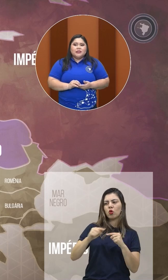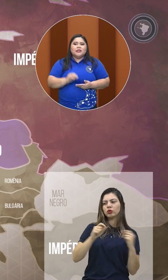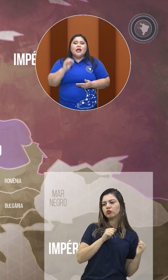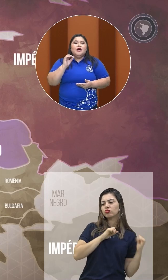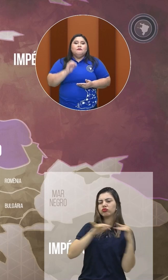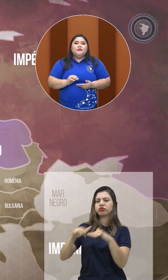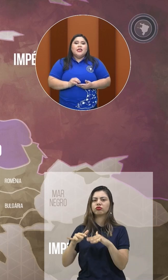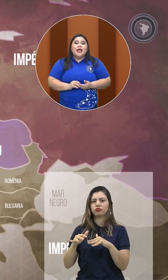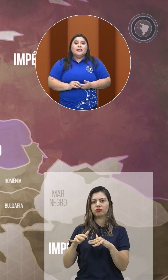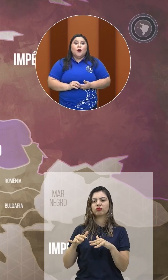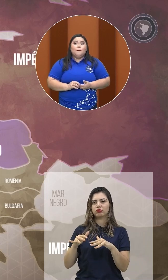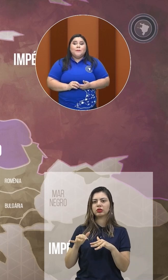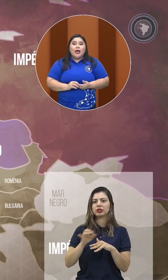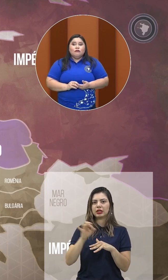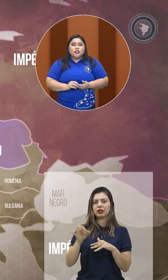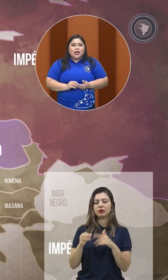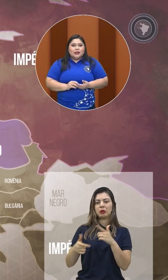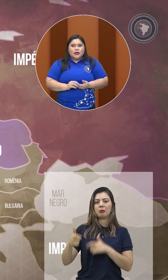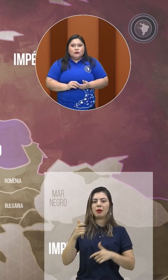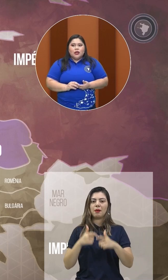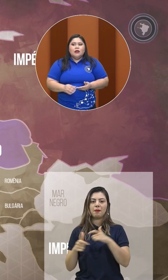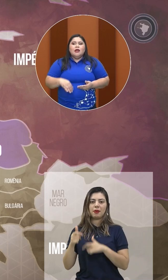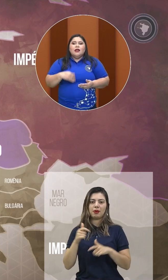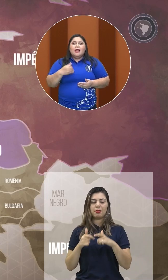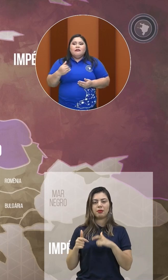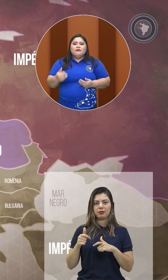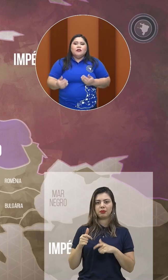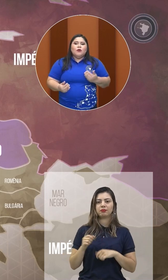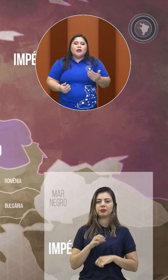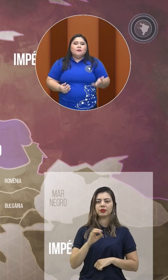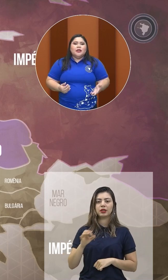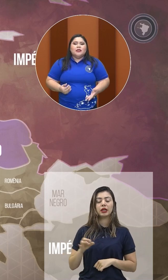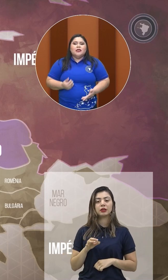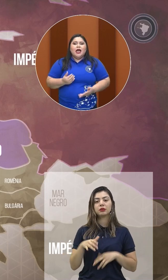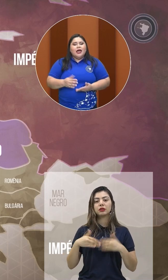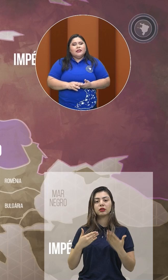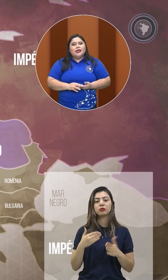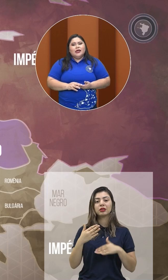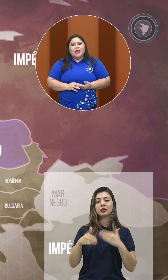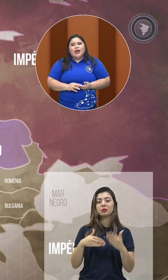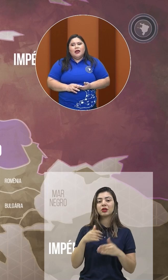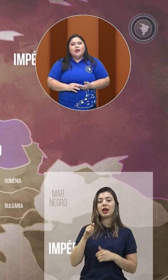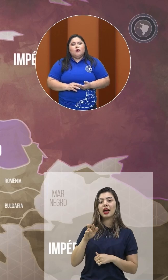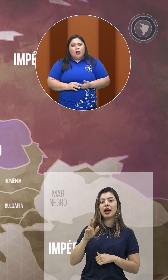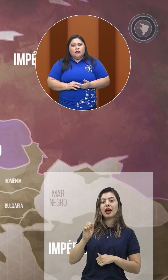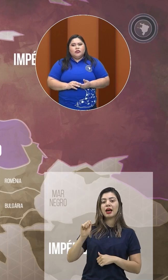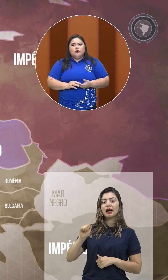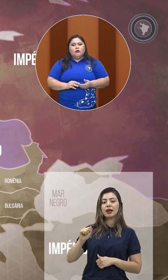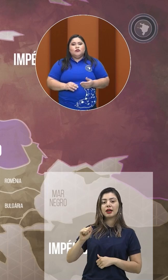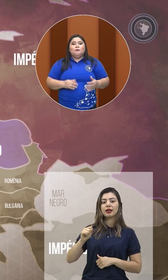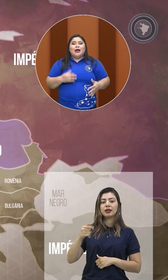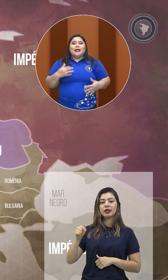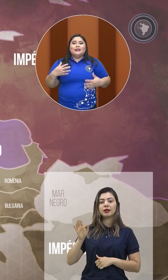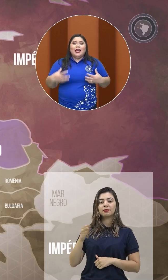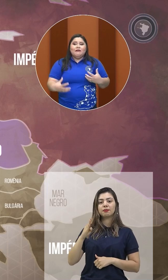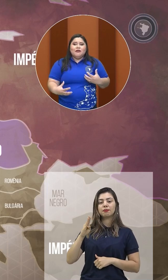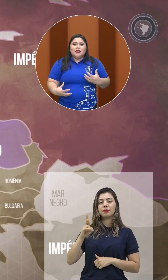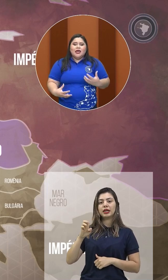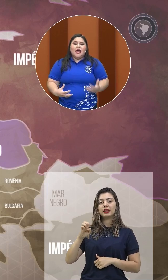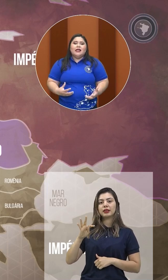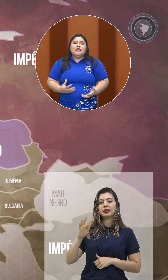à França via, então, Bélgica neutra, levando a Grã-Bretanha a entrar na guerra em 4 de agosto